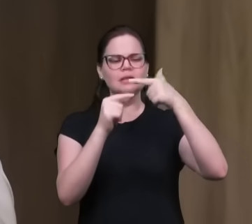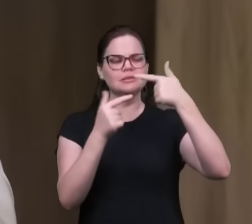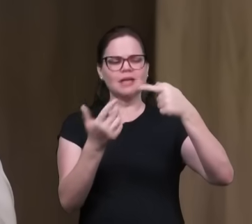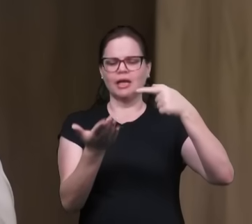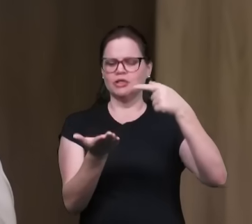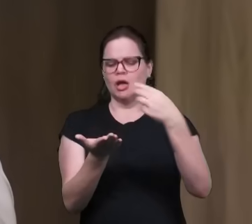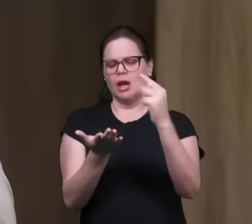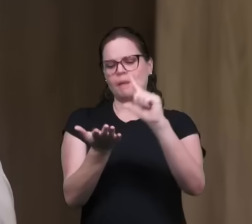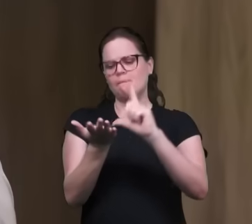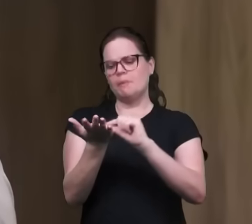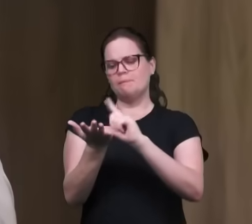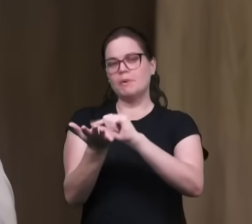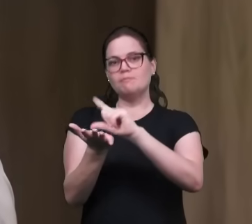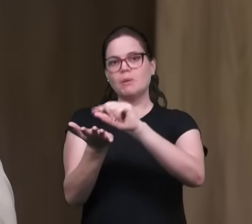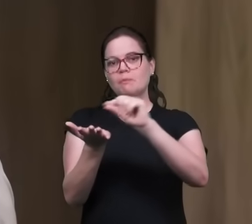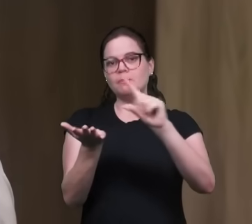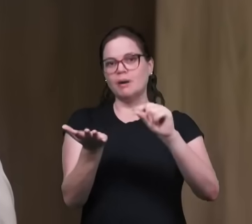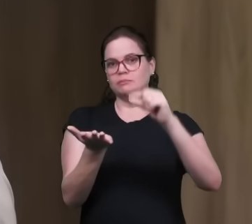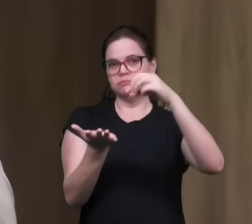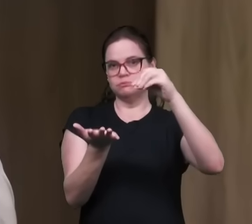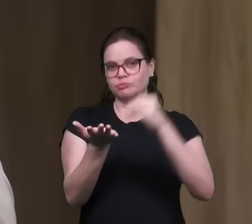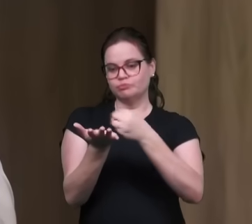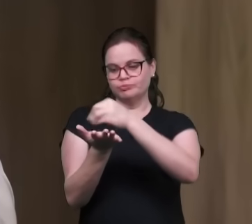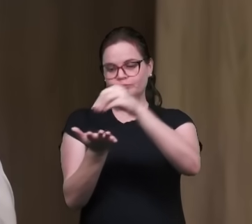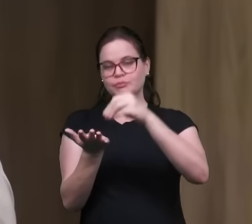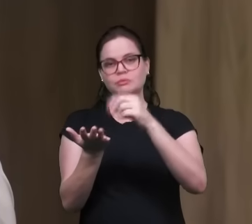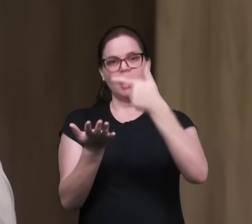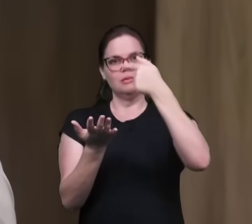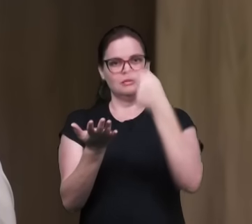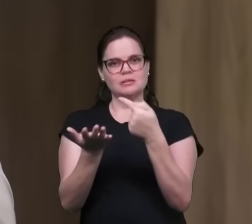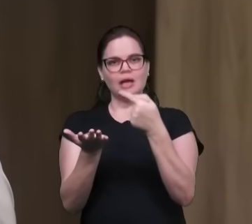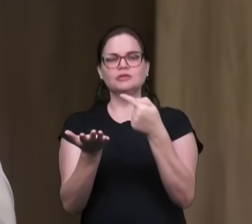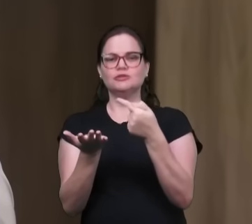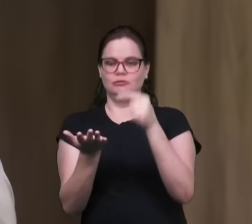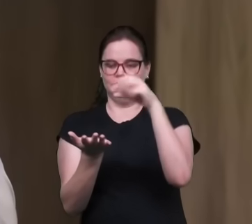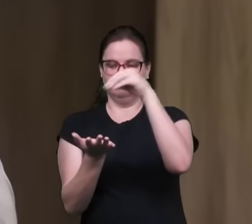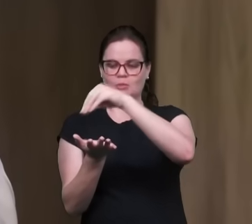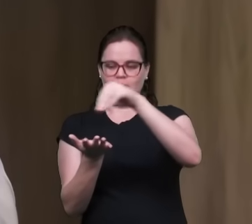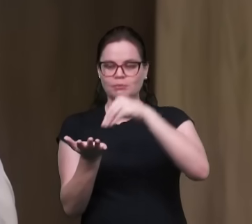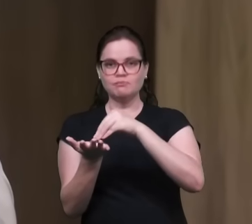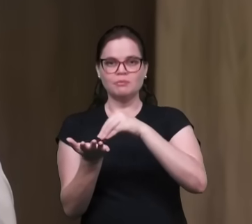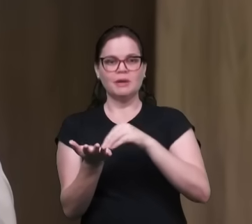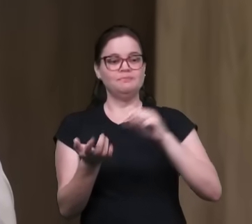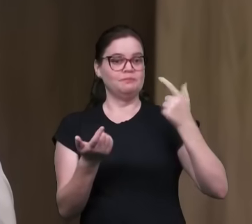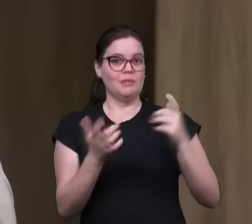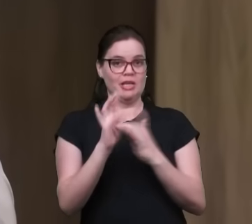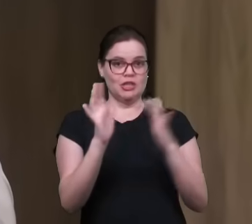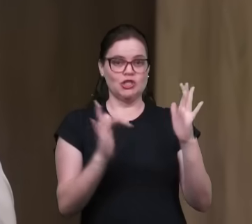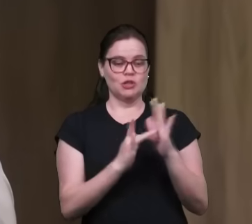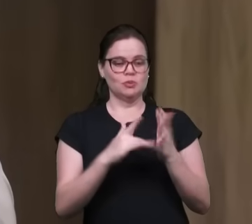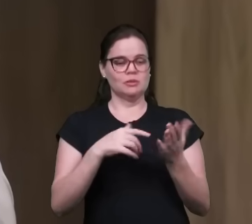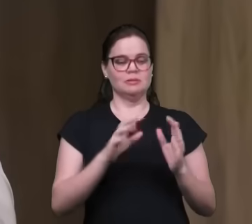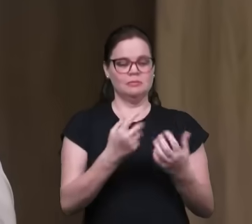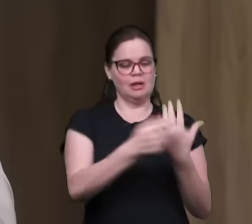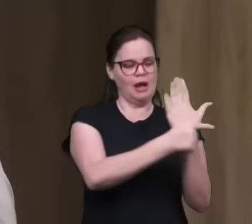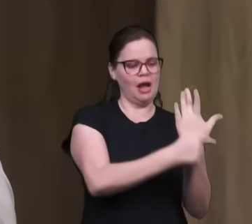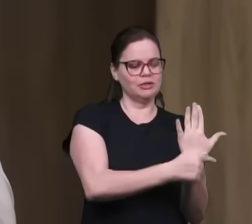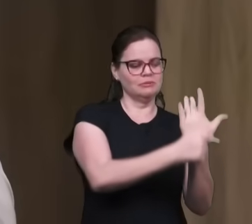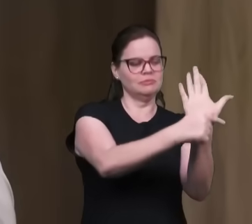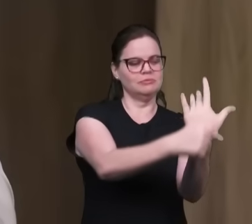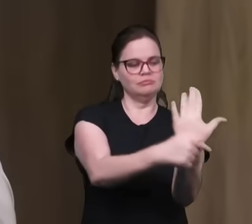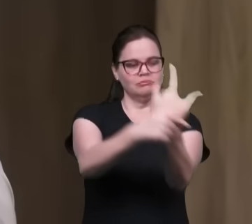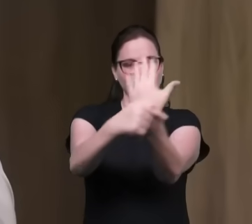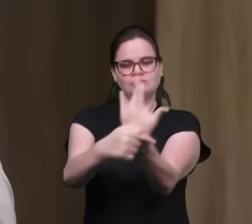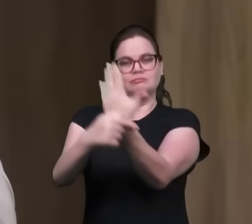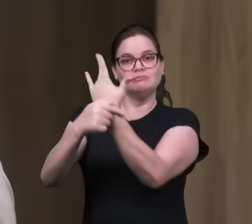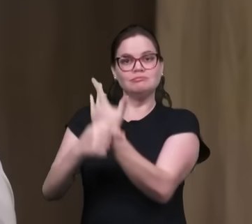né? Interessante essa expressão, 7 estrelas e anda no meio dos 7 castiçais. O que seria essas 7 estrelas? Será que a gente tem